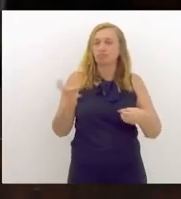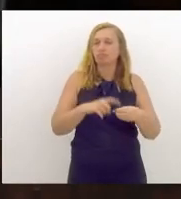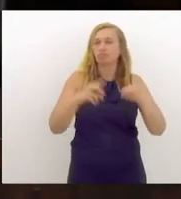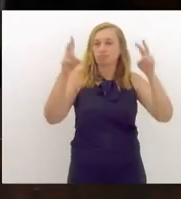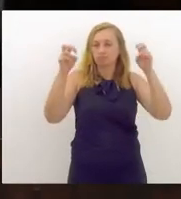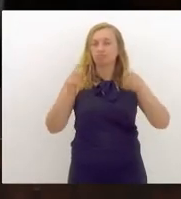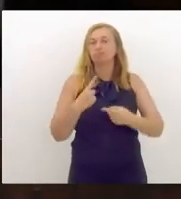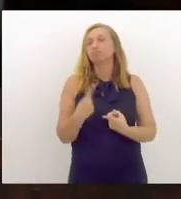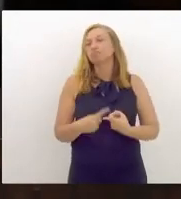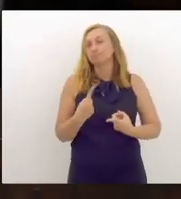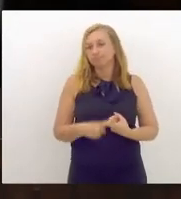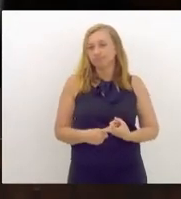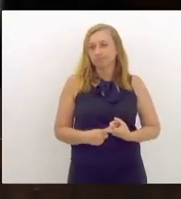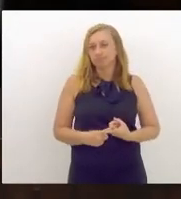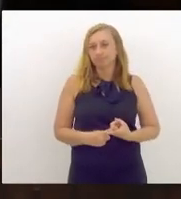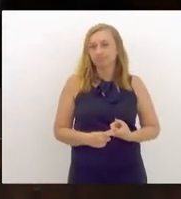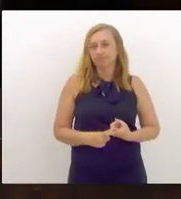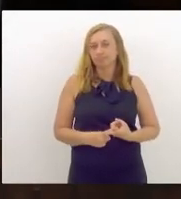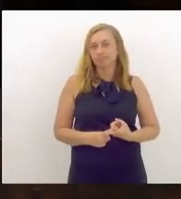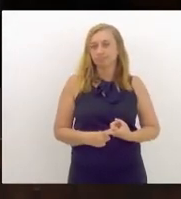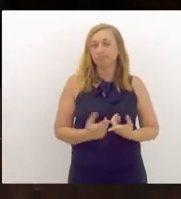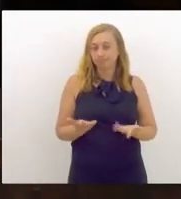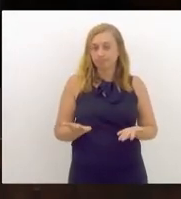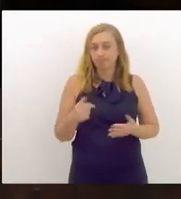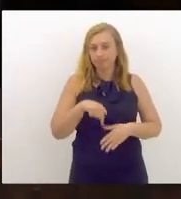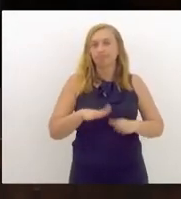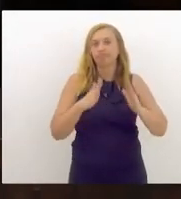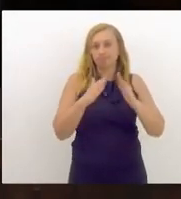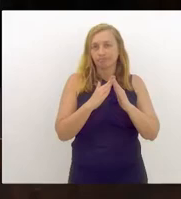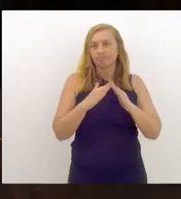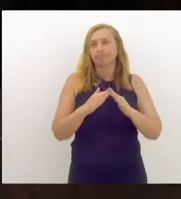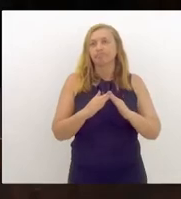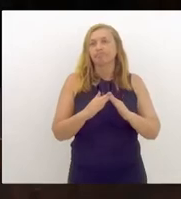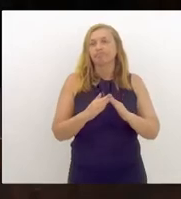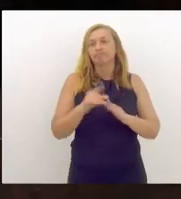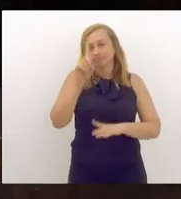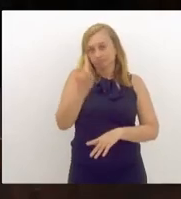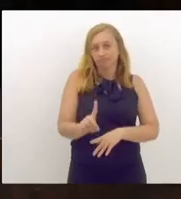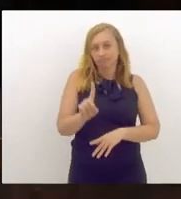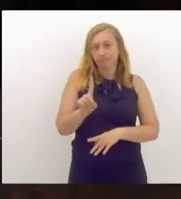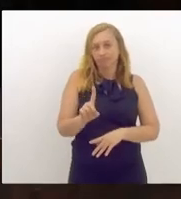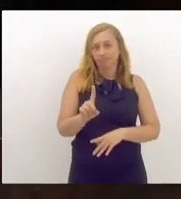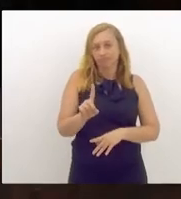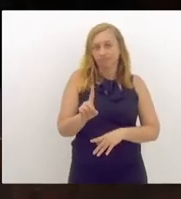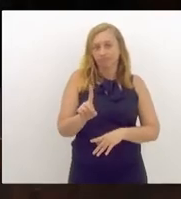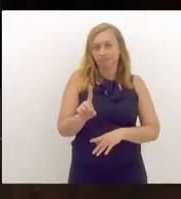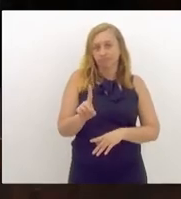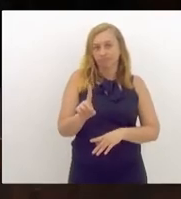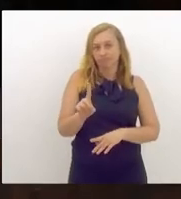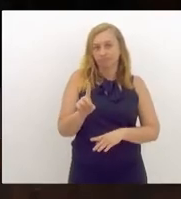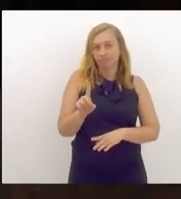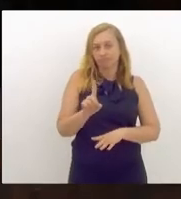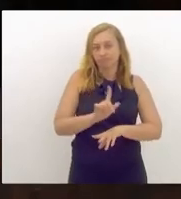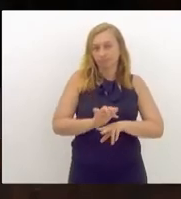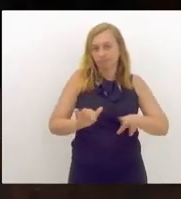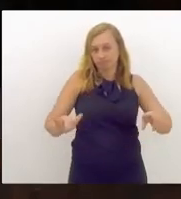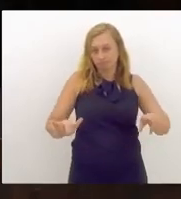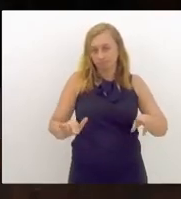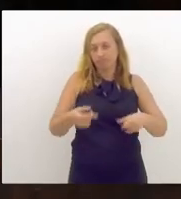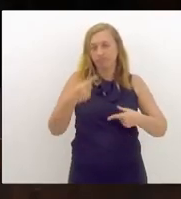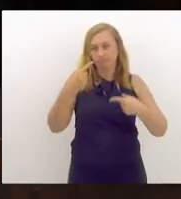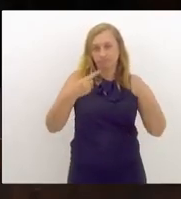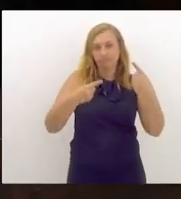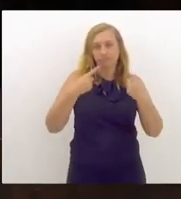porque e aqui é uma casa de direito é uma casa de direitos né uma casa que se discute de direito